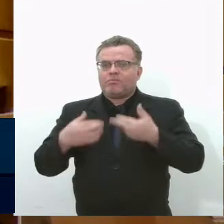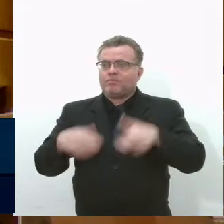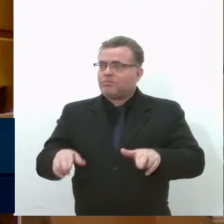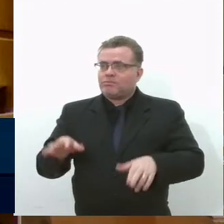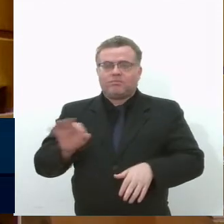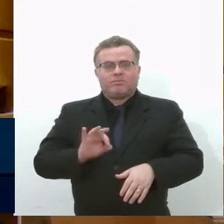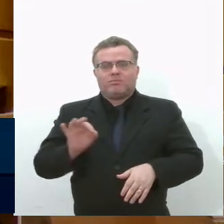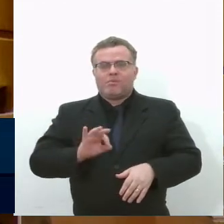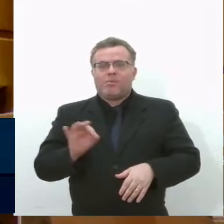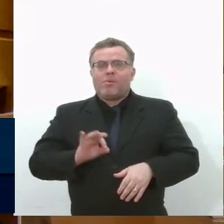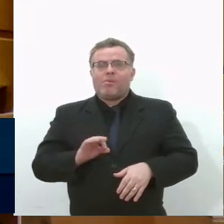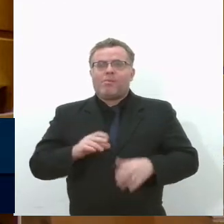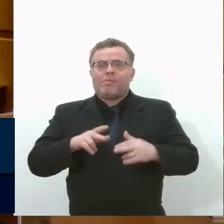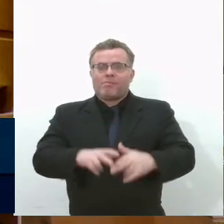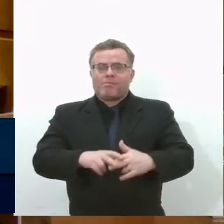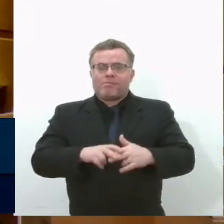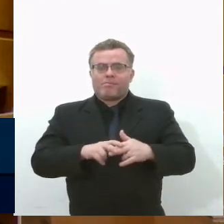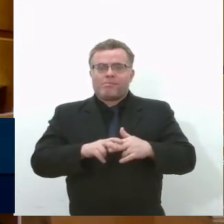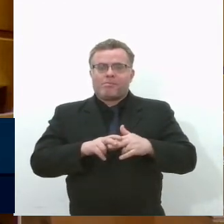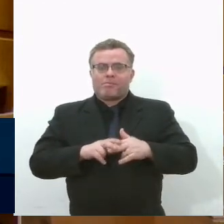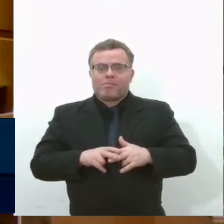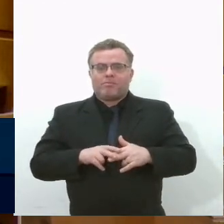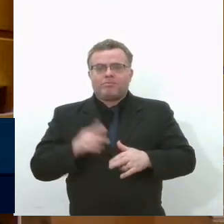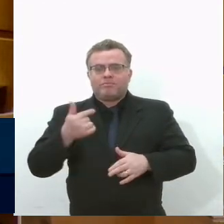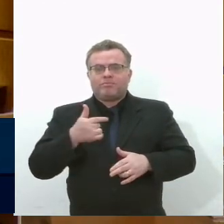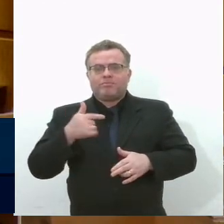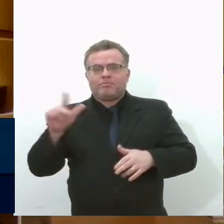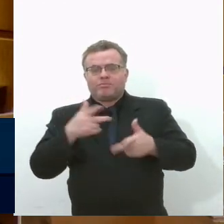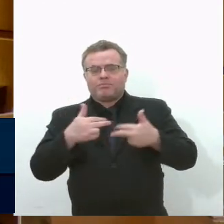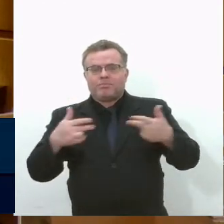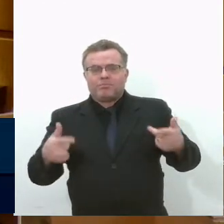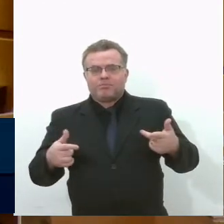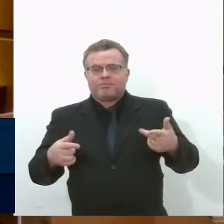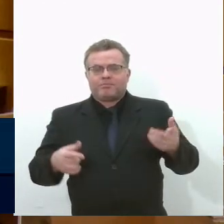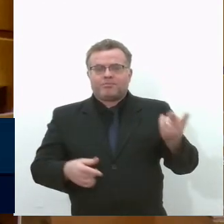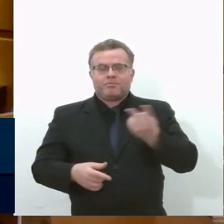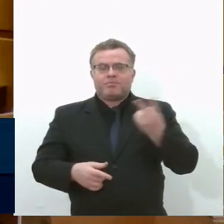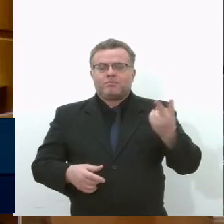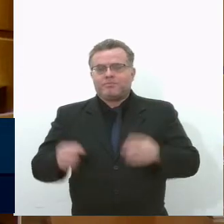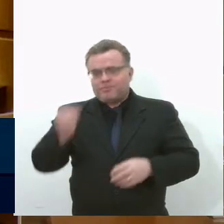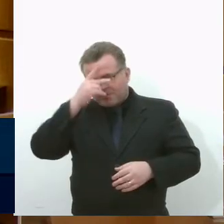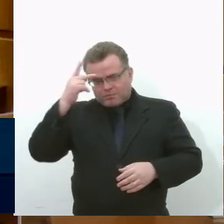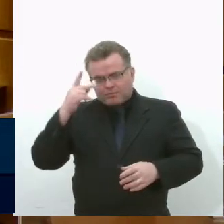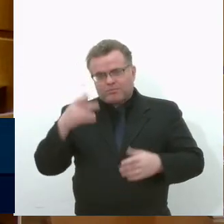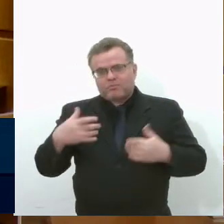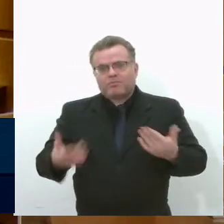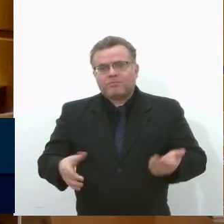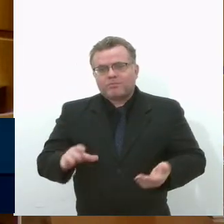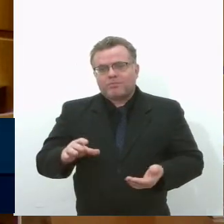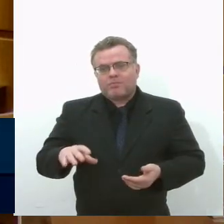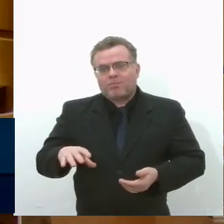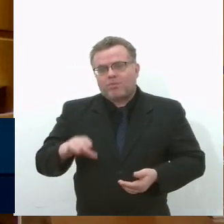Aí há uma outra situação. Os dois prefeitos, o de São Cristóvão e de Socorro,